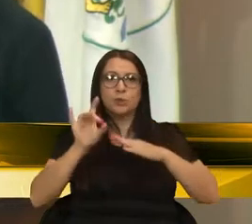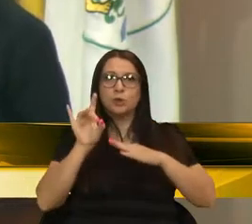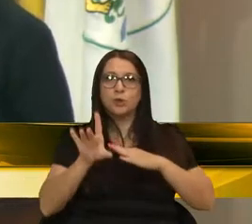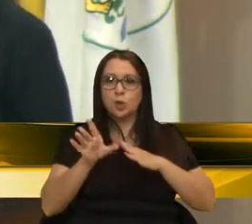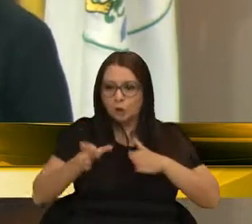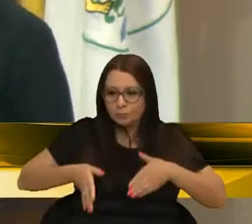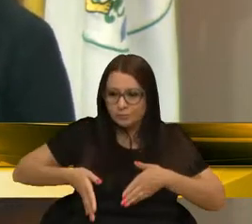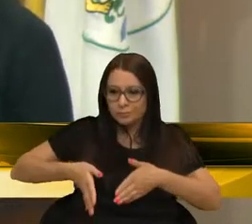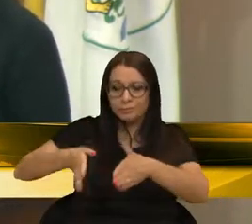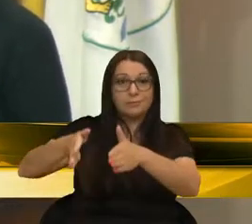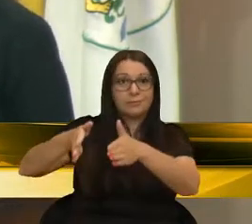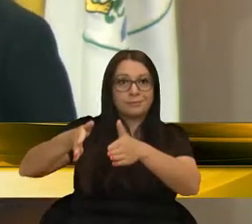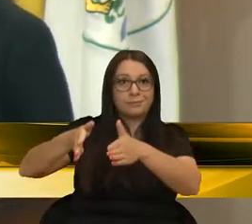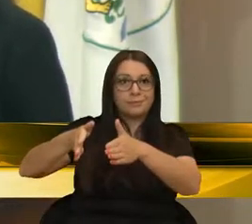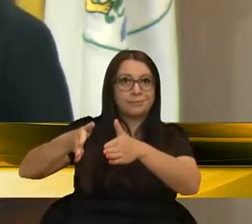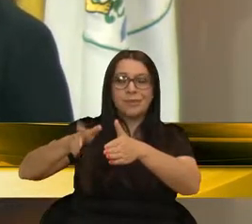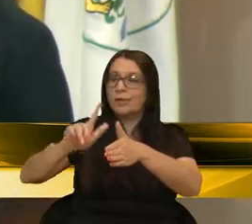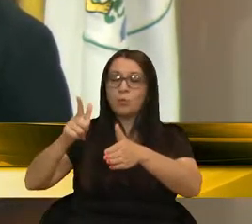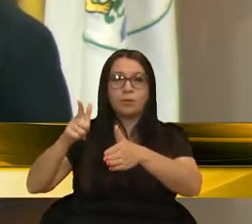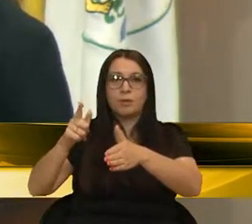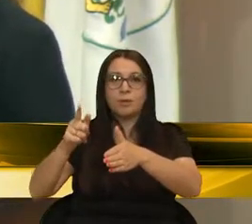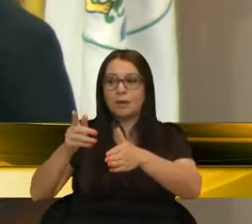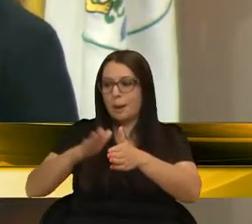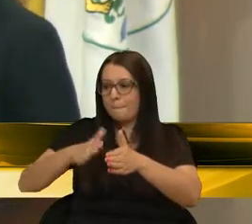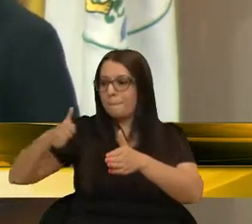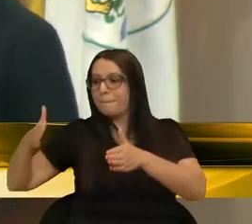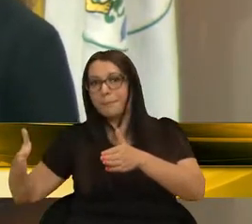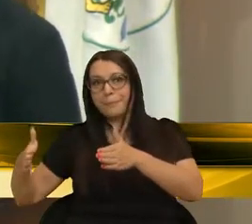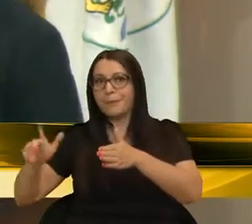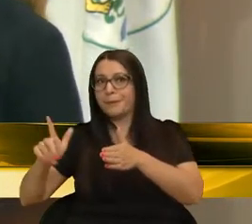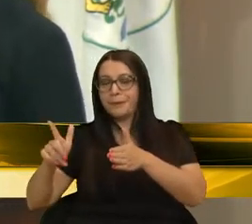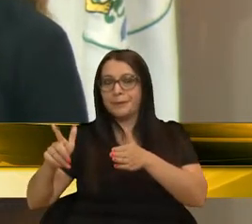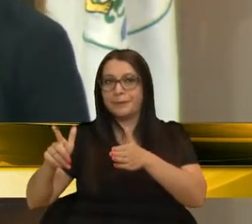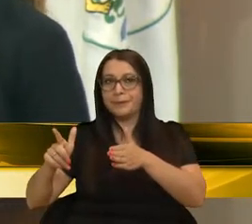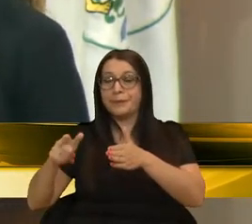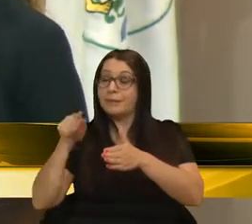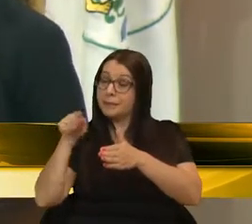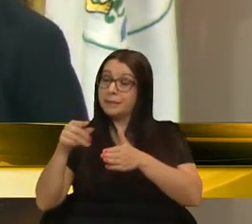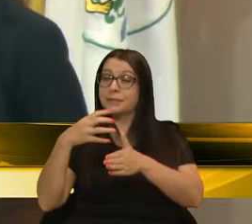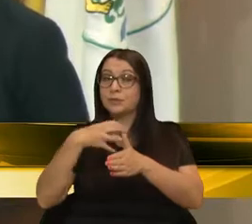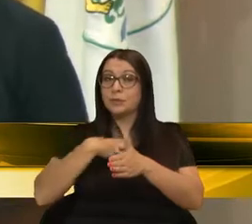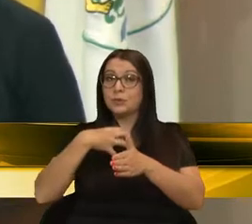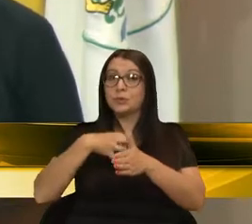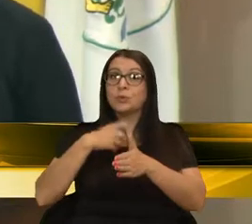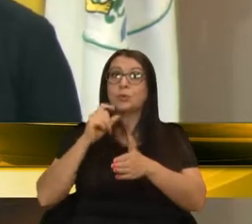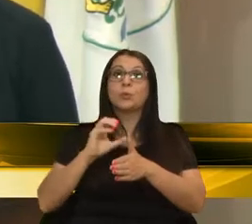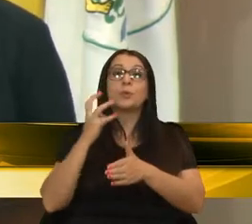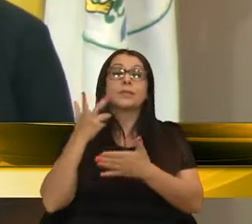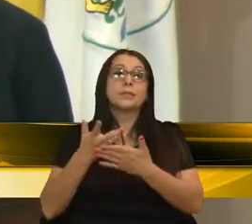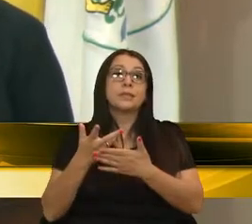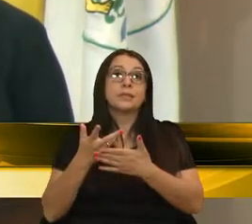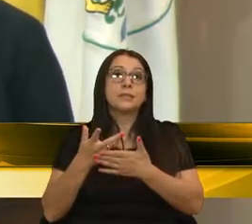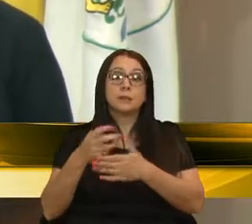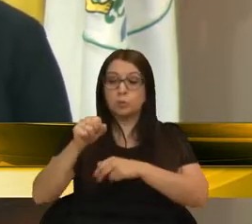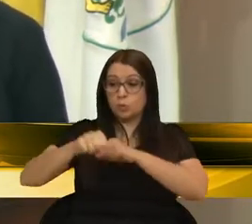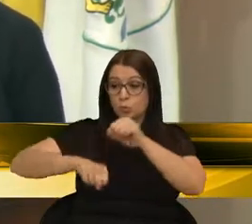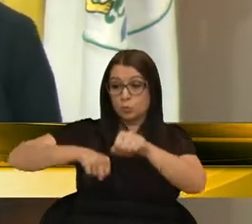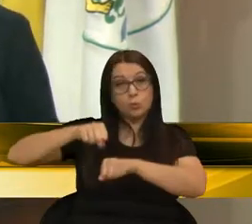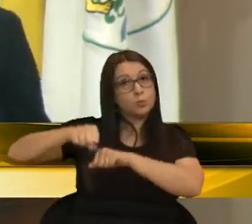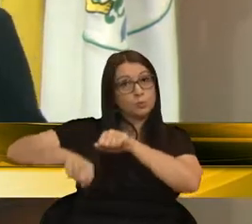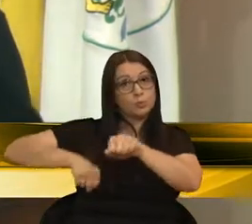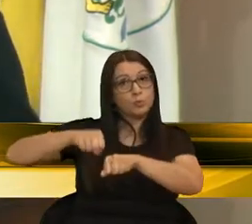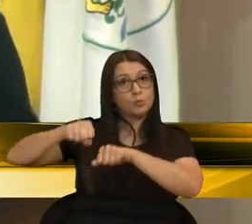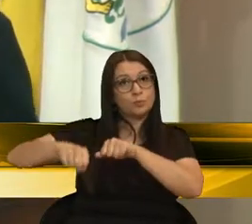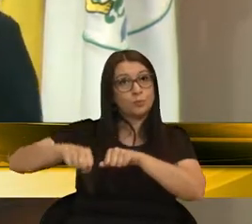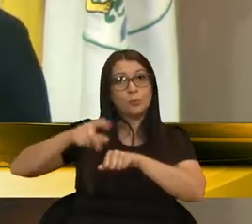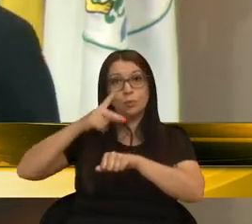num sentido e não existe acostamento, né? Dessa forma, o que acontece é que quando o ciclista está utilizando,